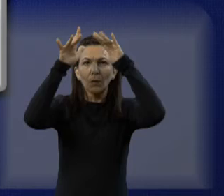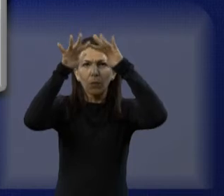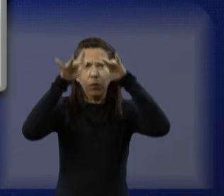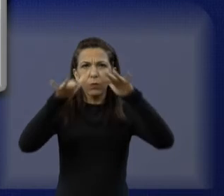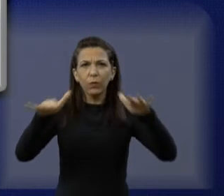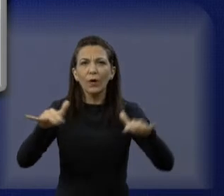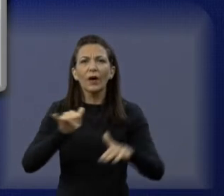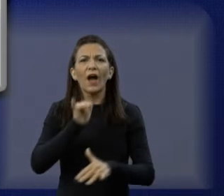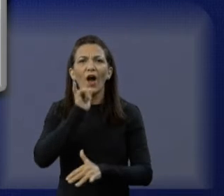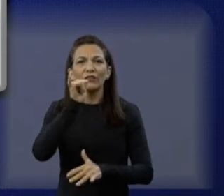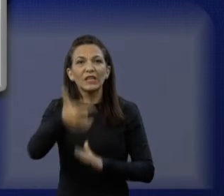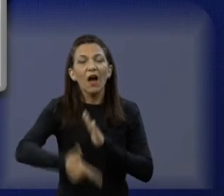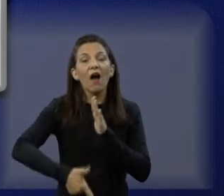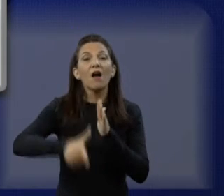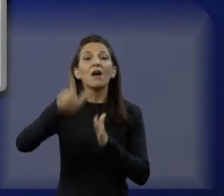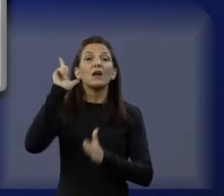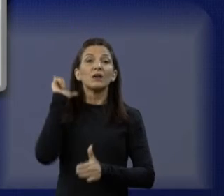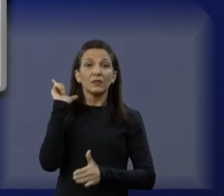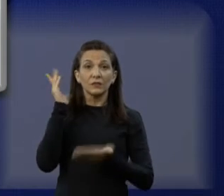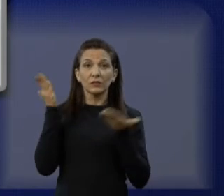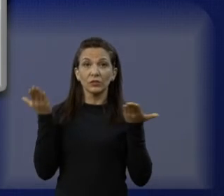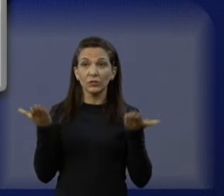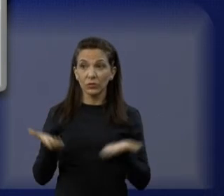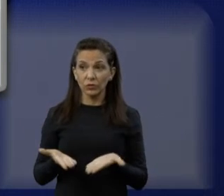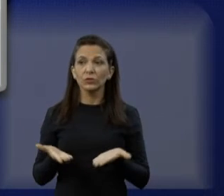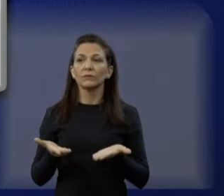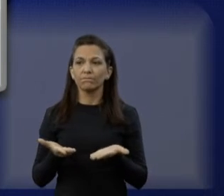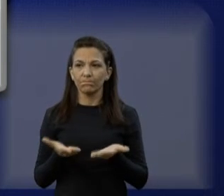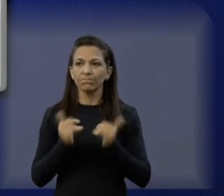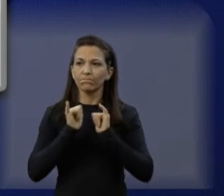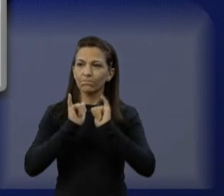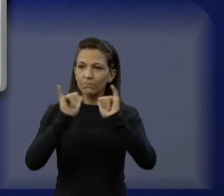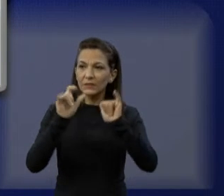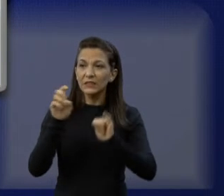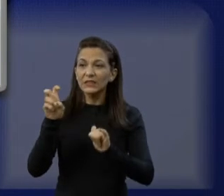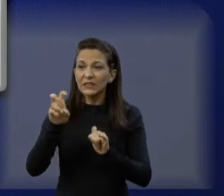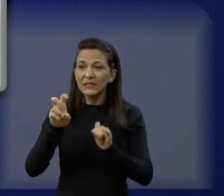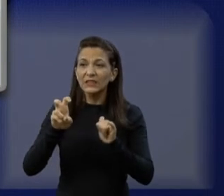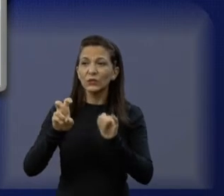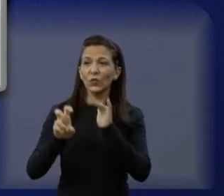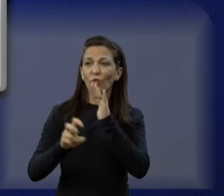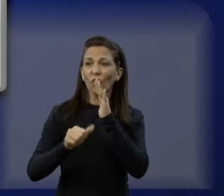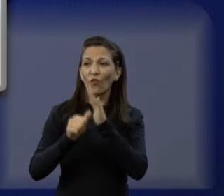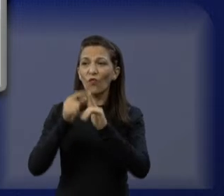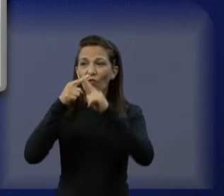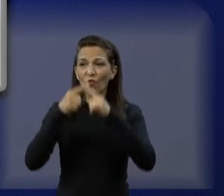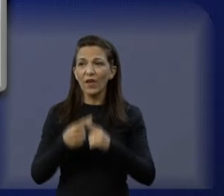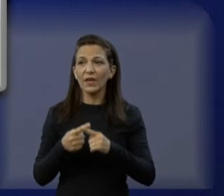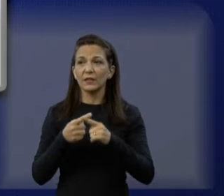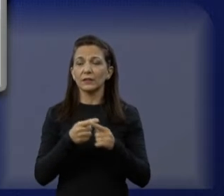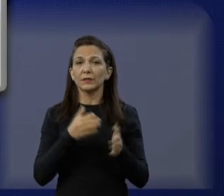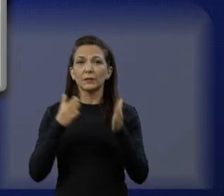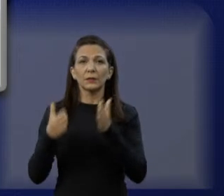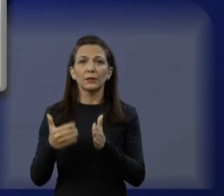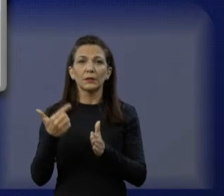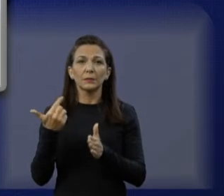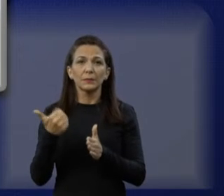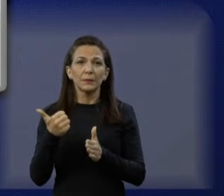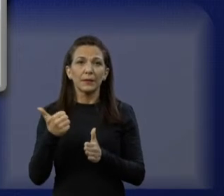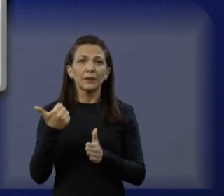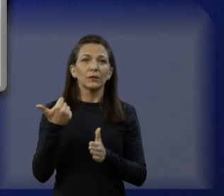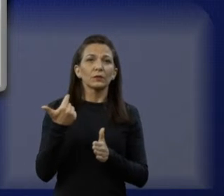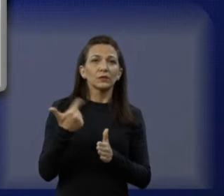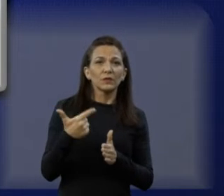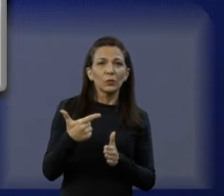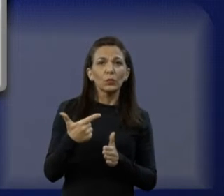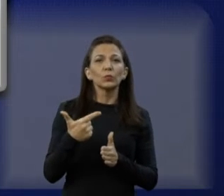tragédia anunciada avisado foi nós estivermos lá pela quinta vez no segundo mandato contando com o primeiro mandato